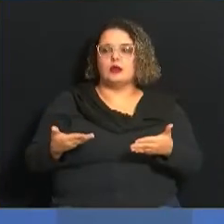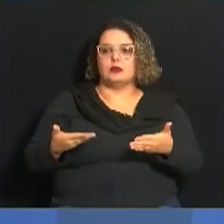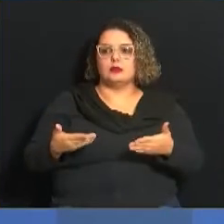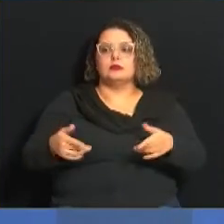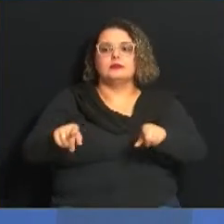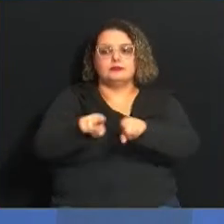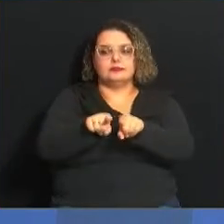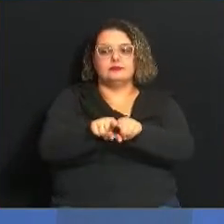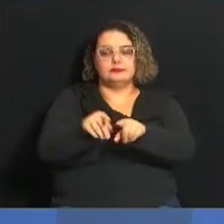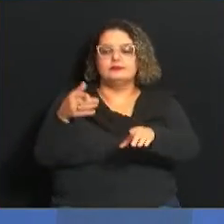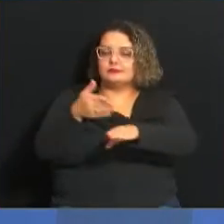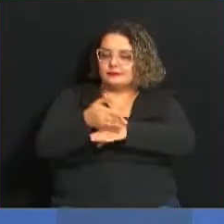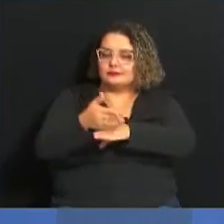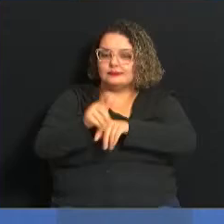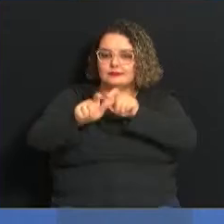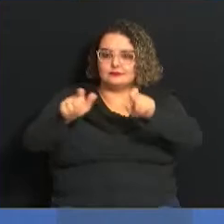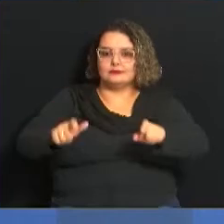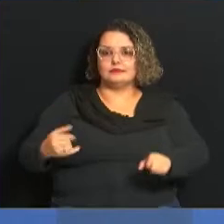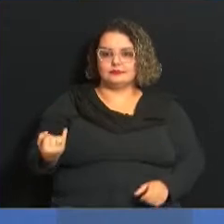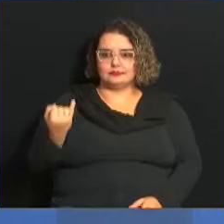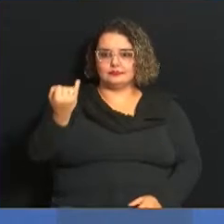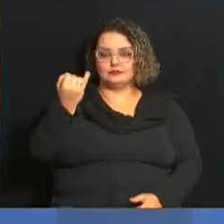com a participação popular.